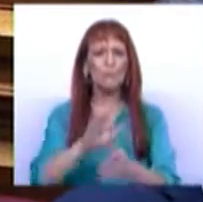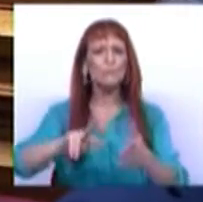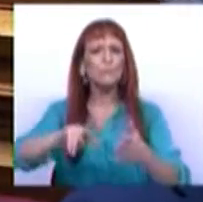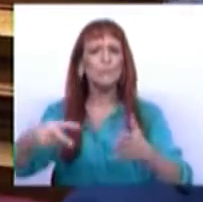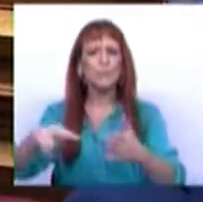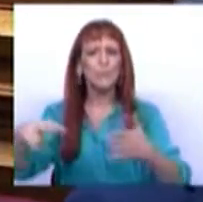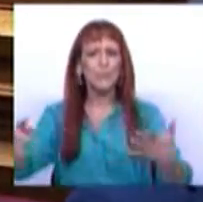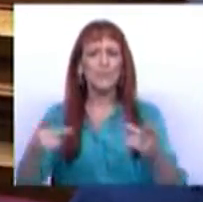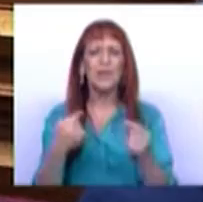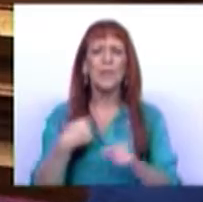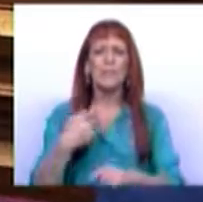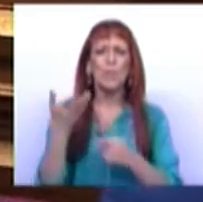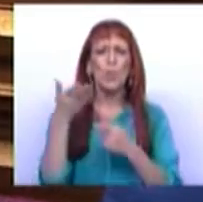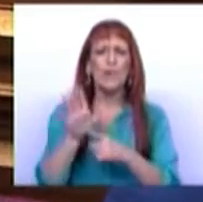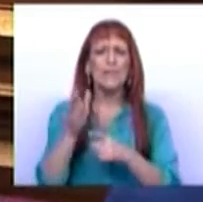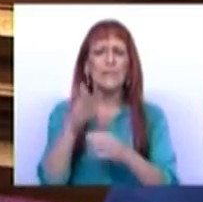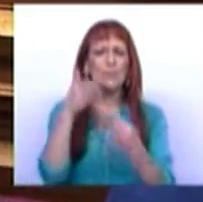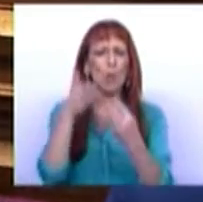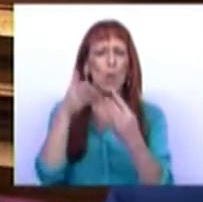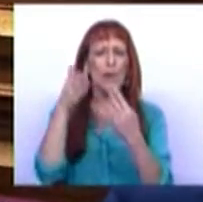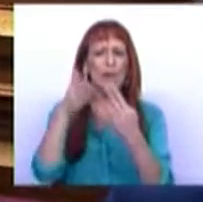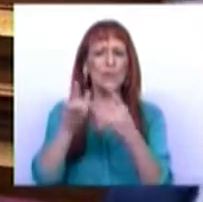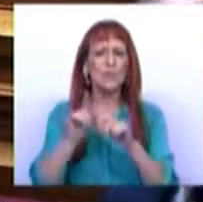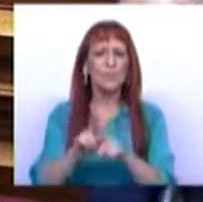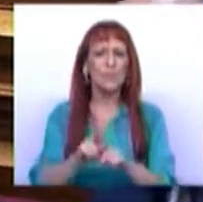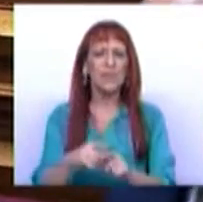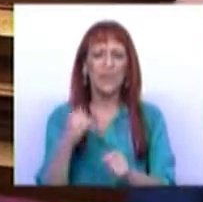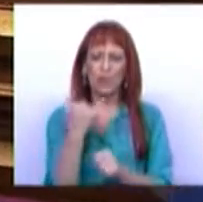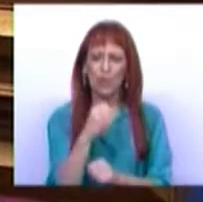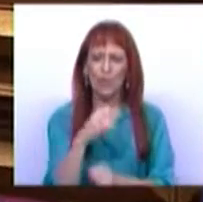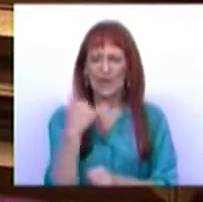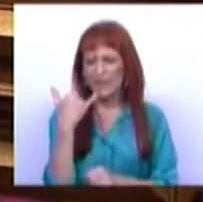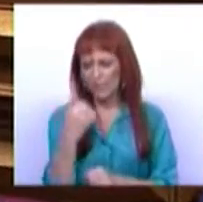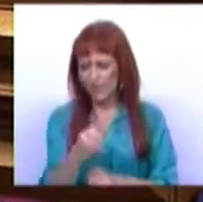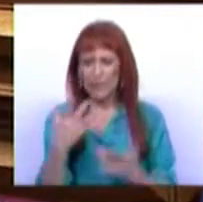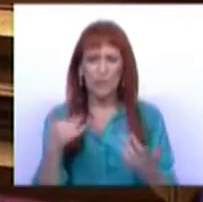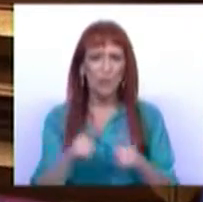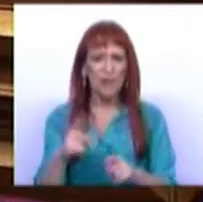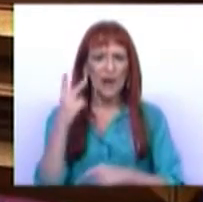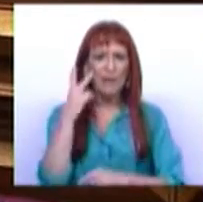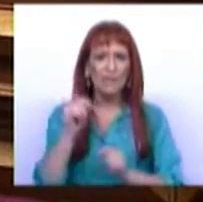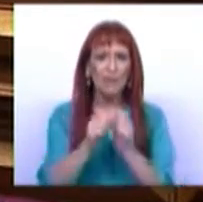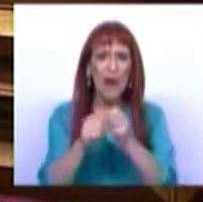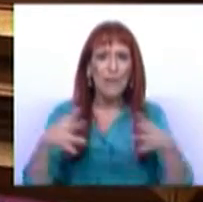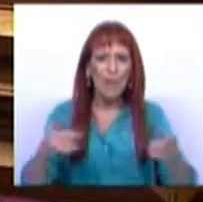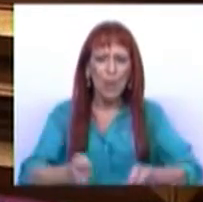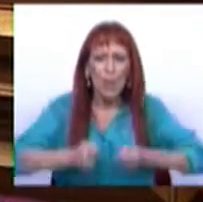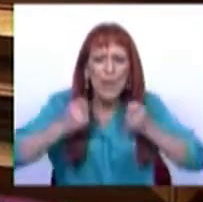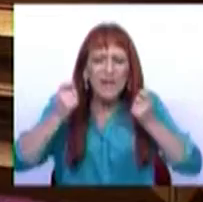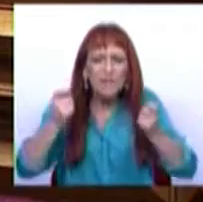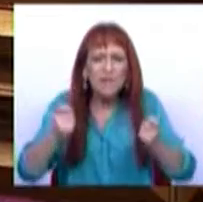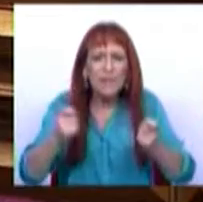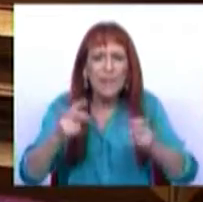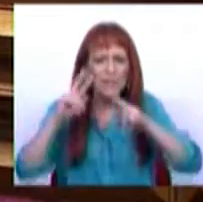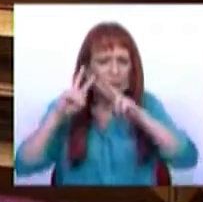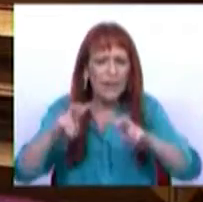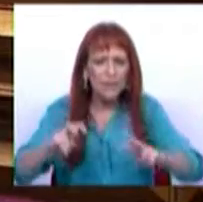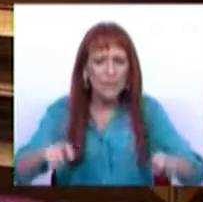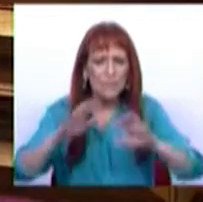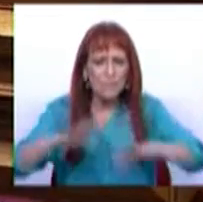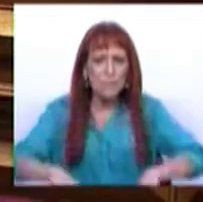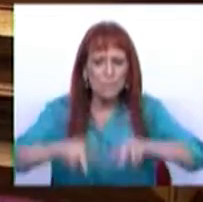reformar. Mas demos exemplos concretos. Em 2020, assistimos ao maior investimento em investigação